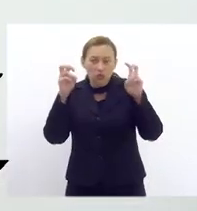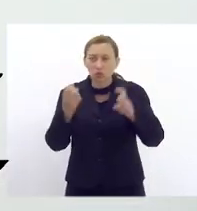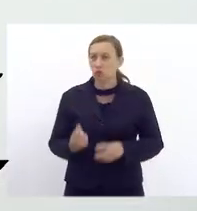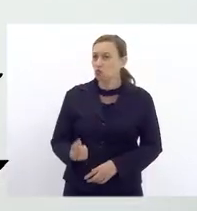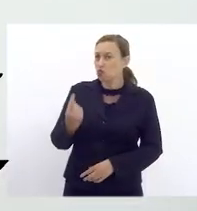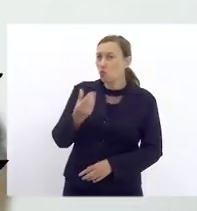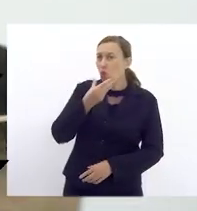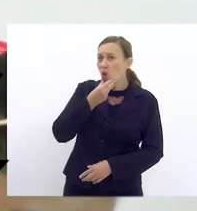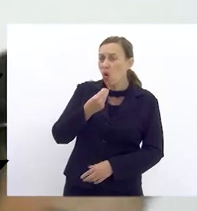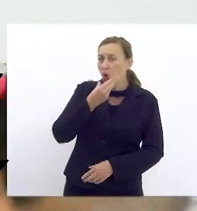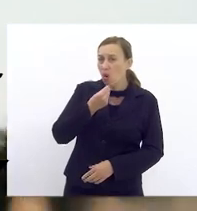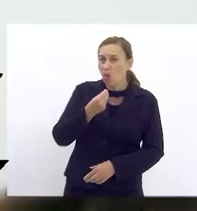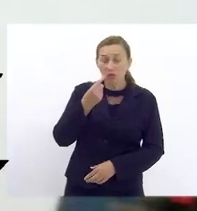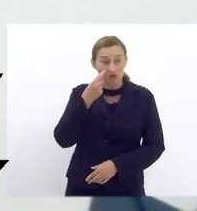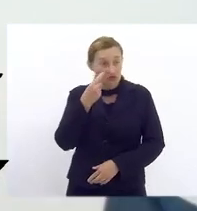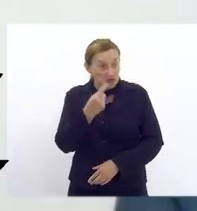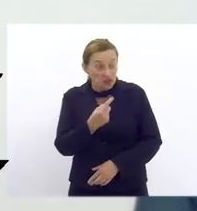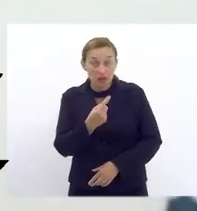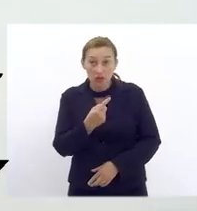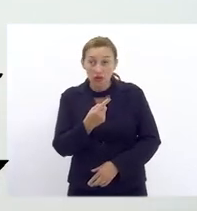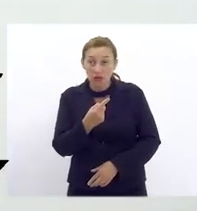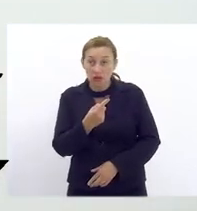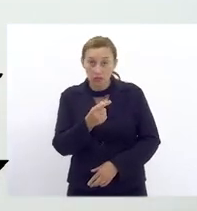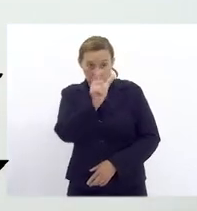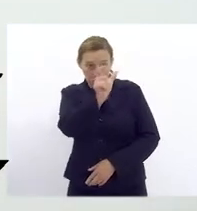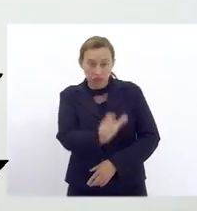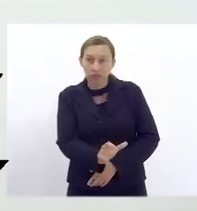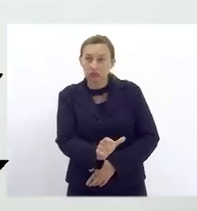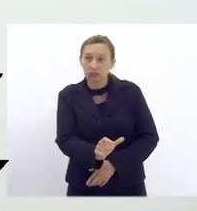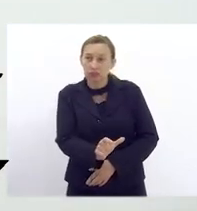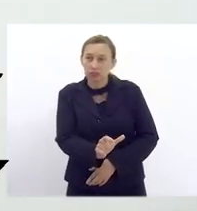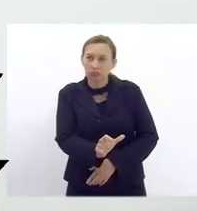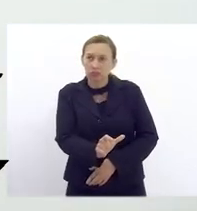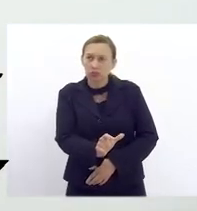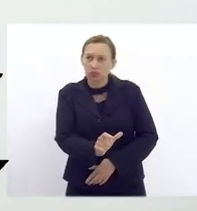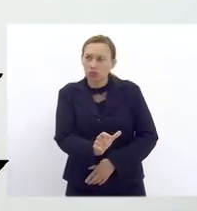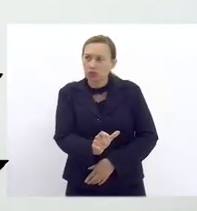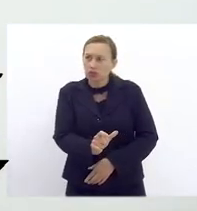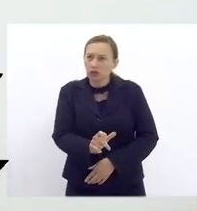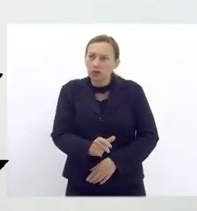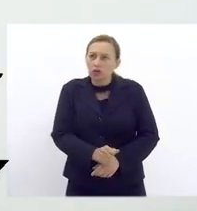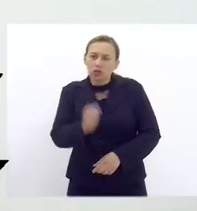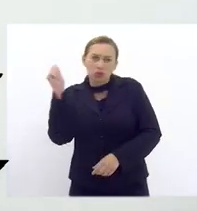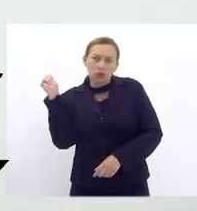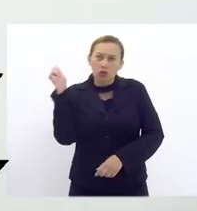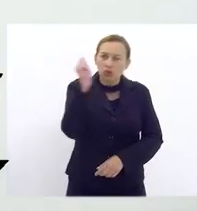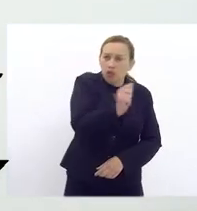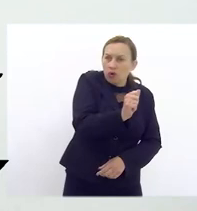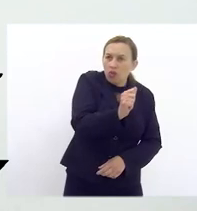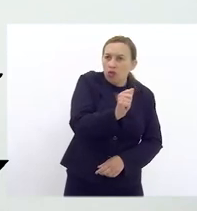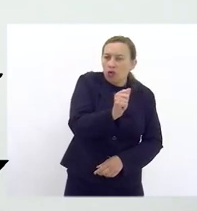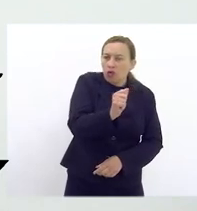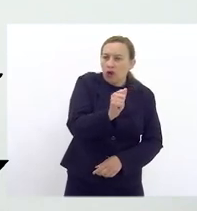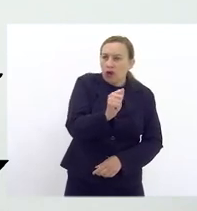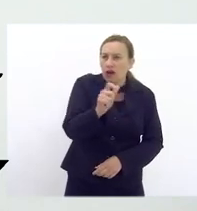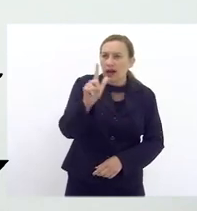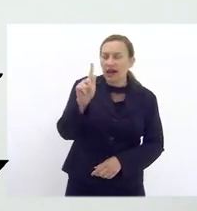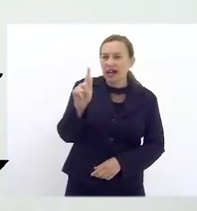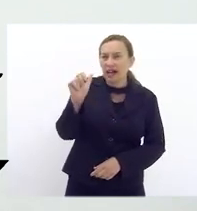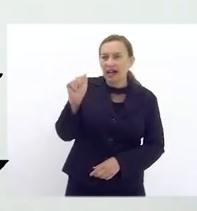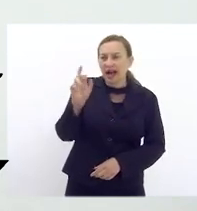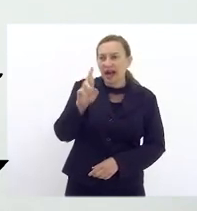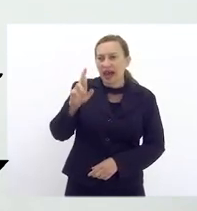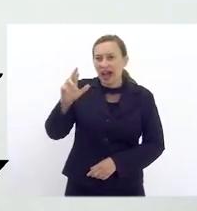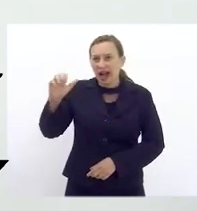homem que viu ela e ele jogou uma garrafa do vidro que bateu na cabeça dela